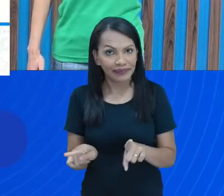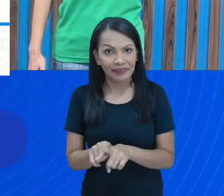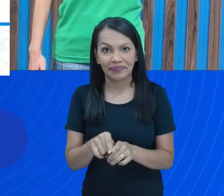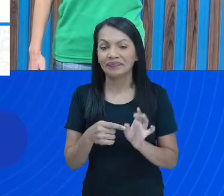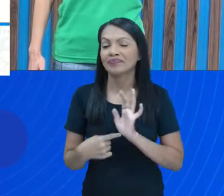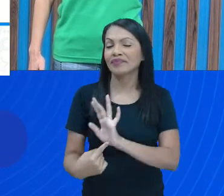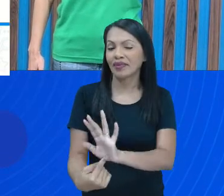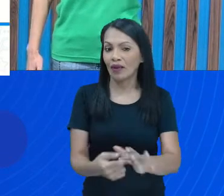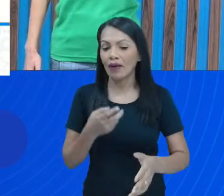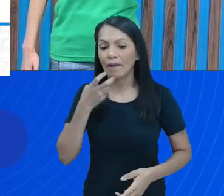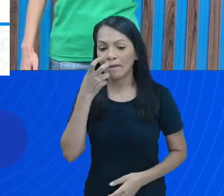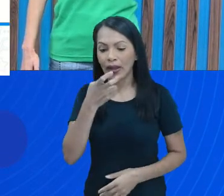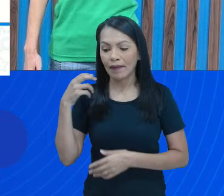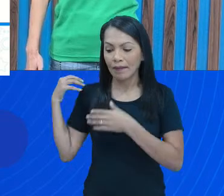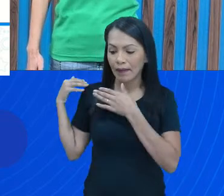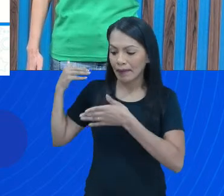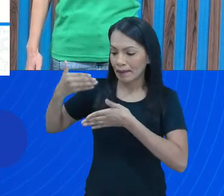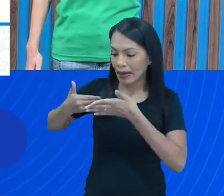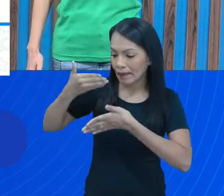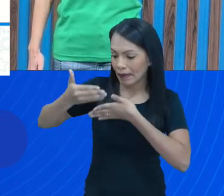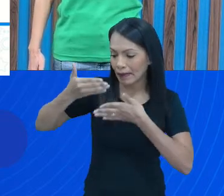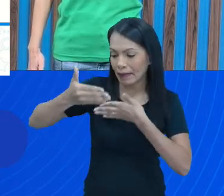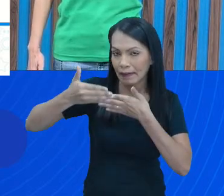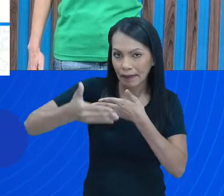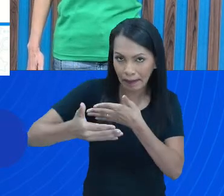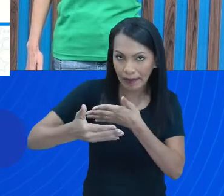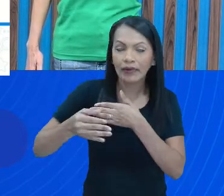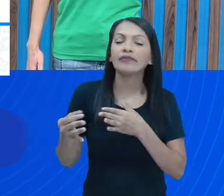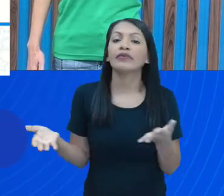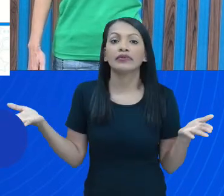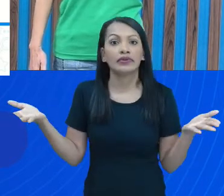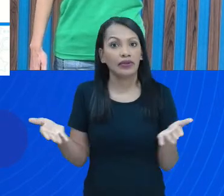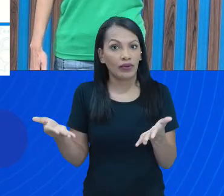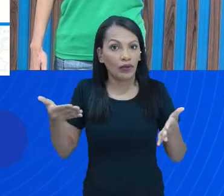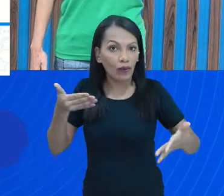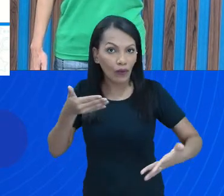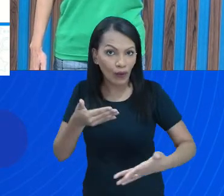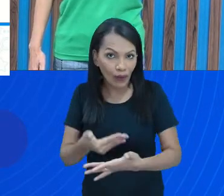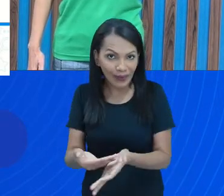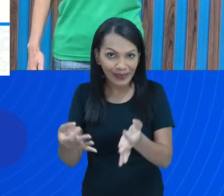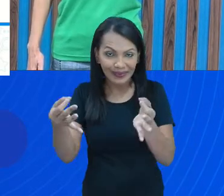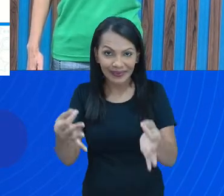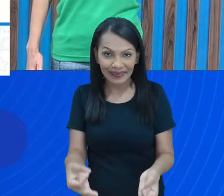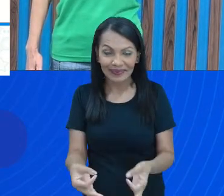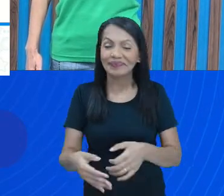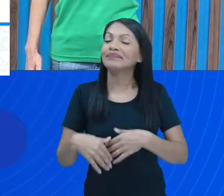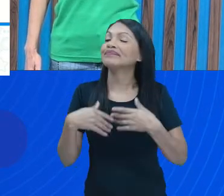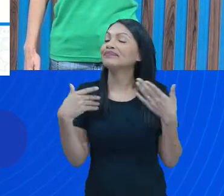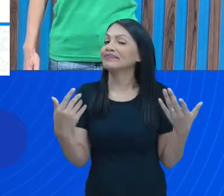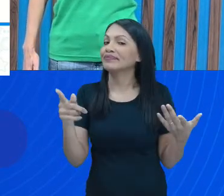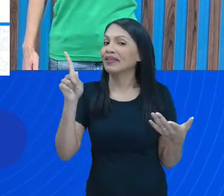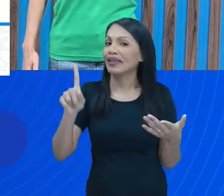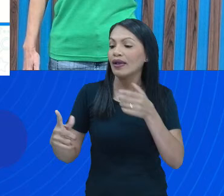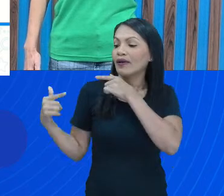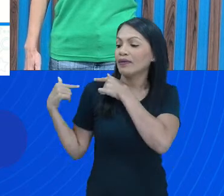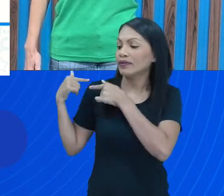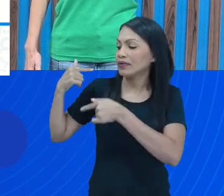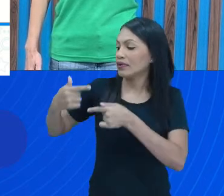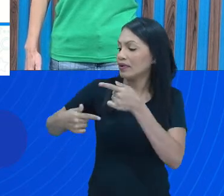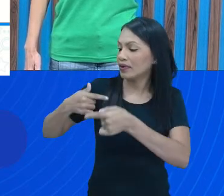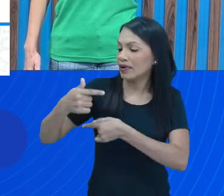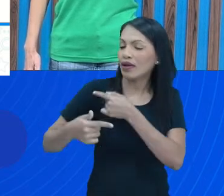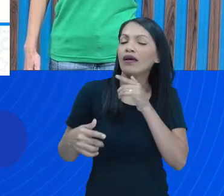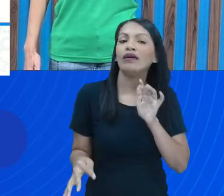transmitidas oralmente, iam passando de geração em geração, tá? Então, é um